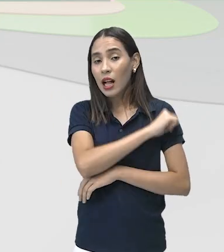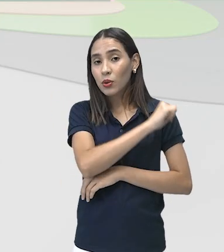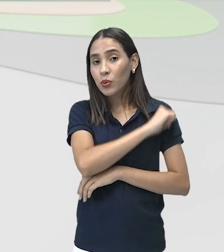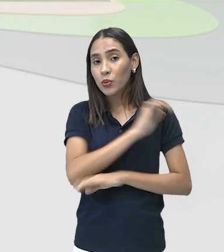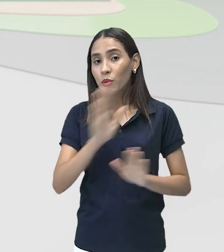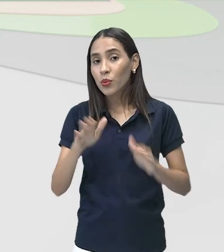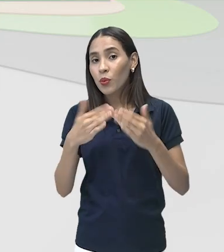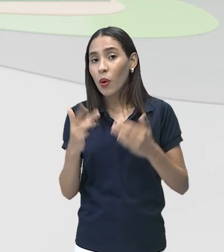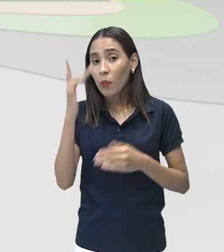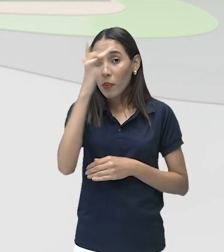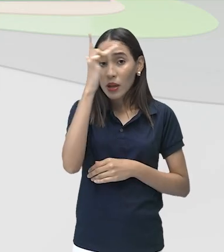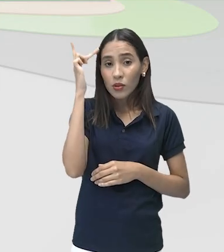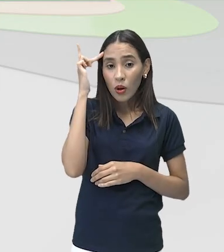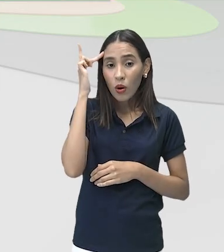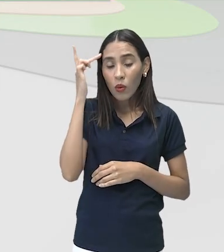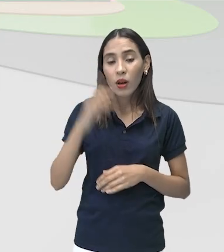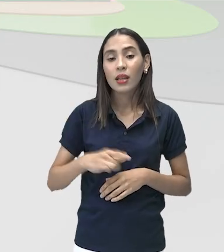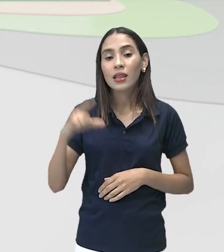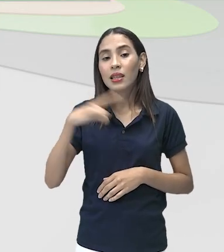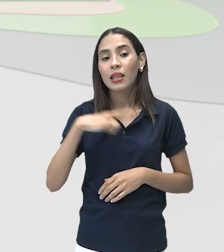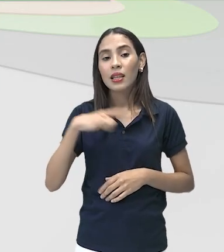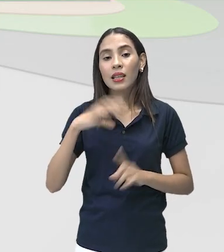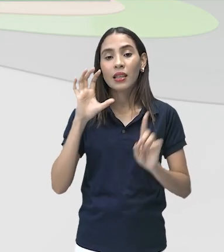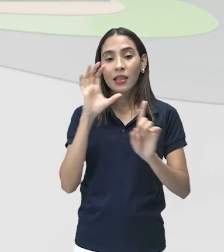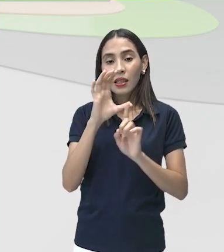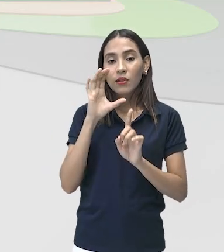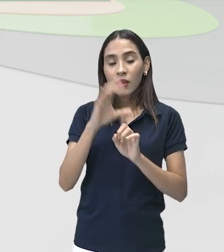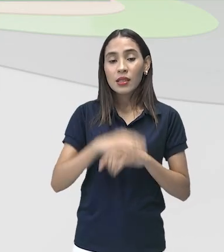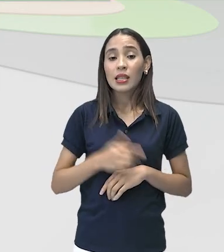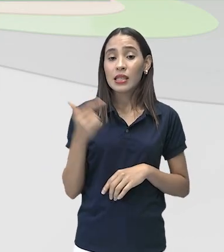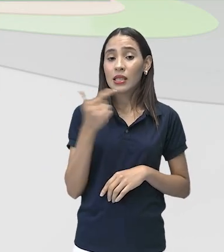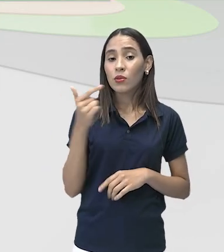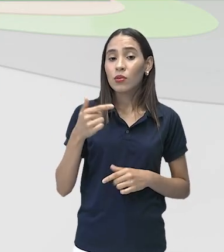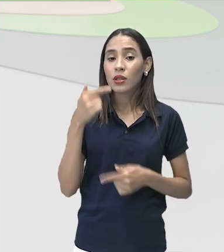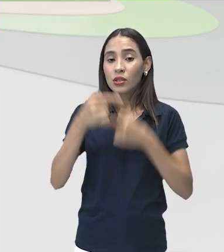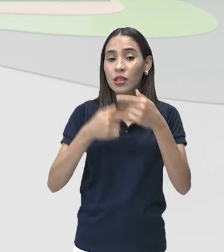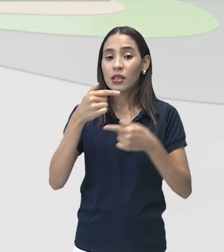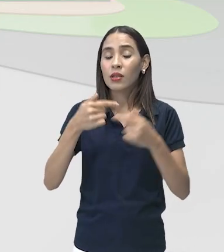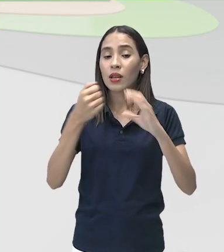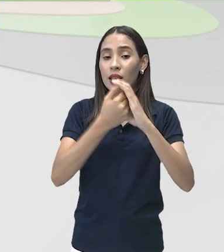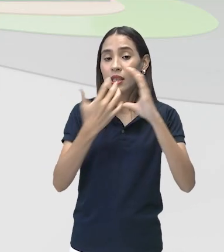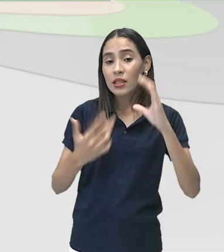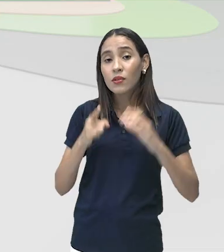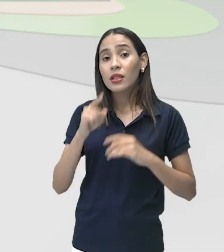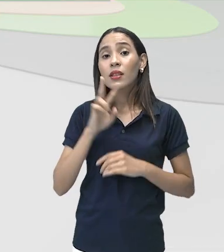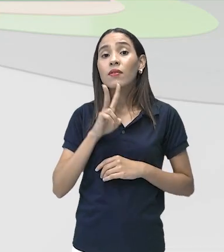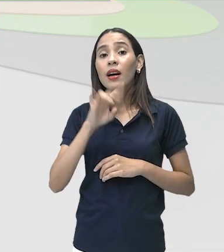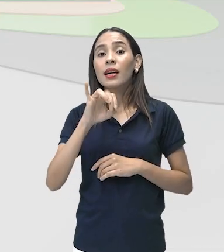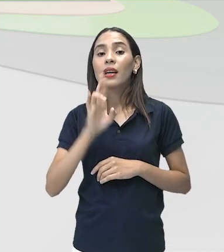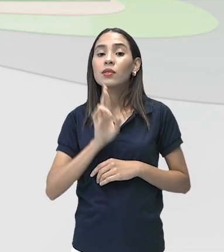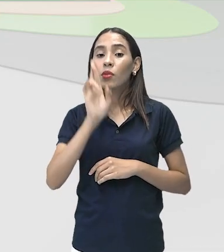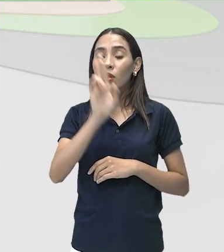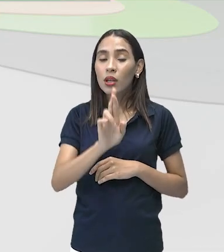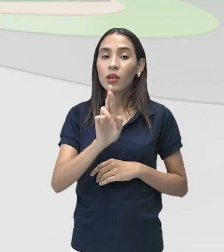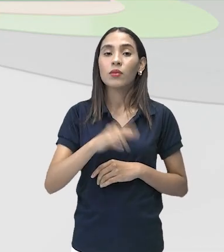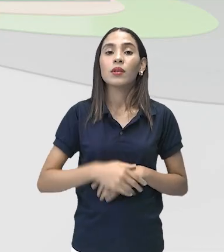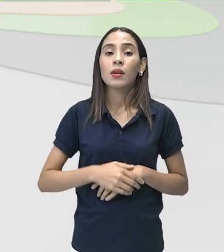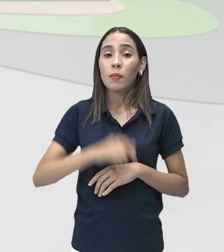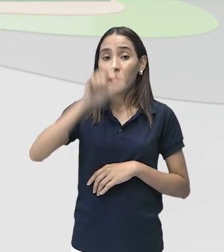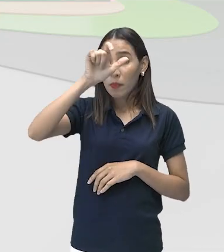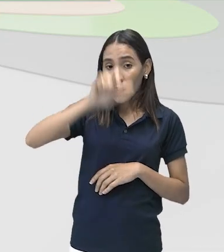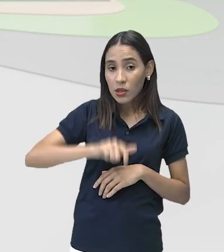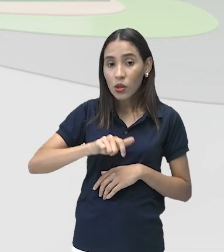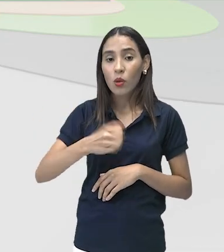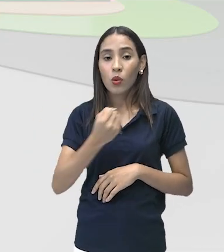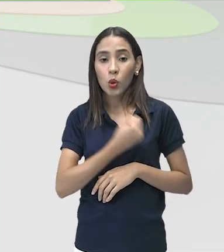qual é o indivíduo que está afetado na segunda geração pela característica? Aí vocês vão responder, o indivíduo da